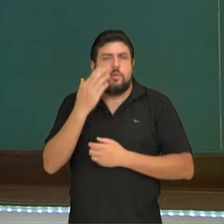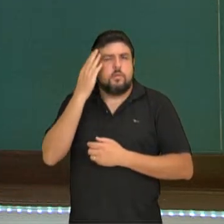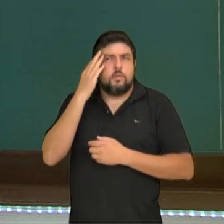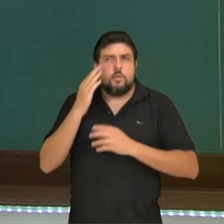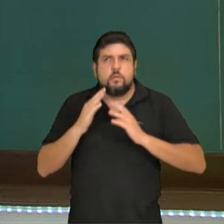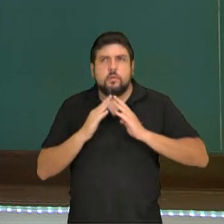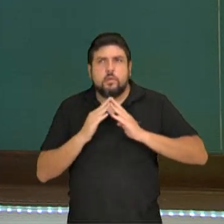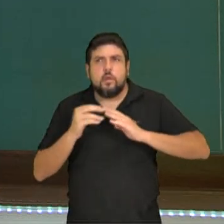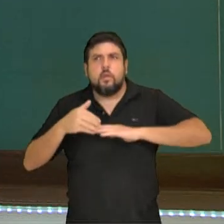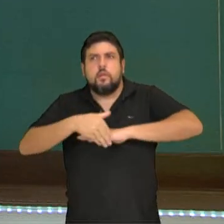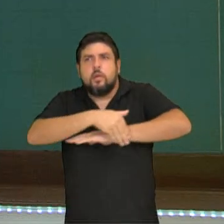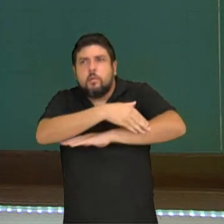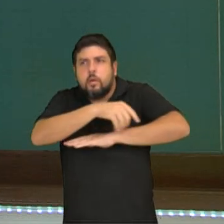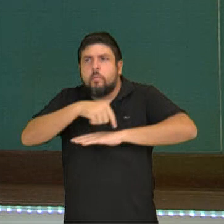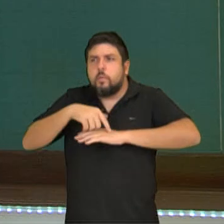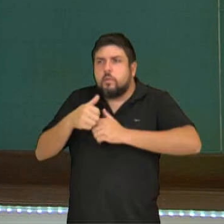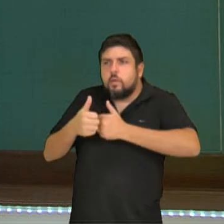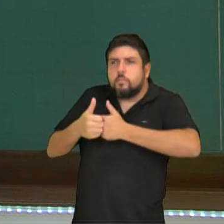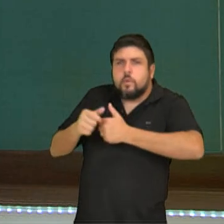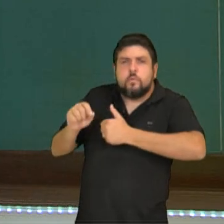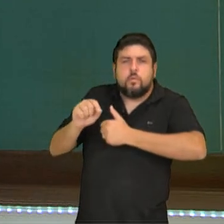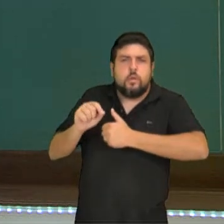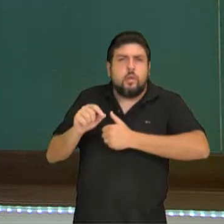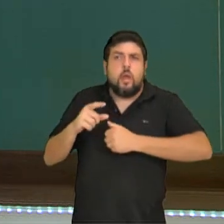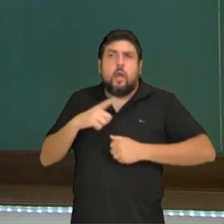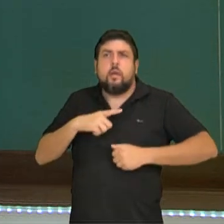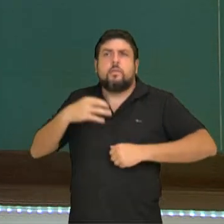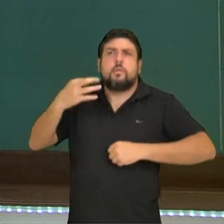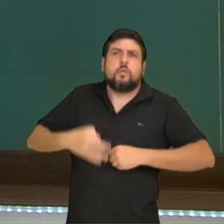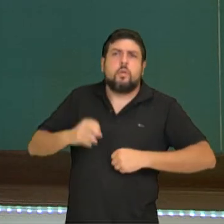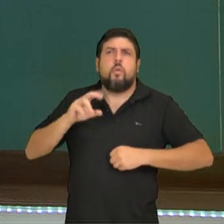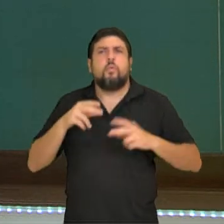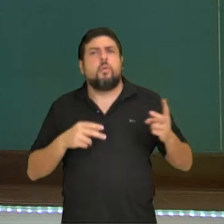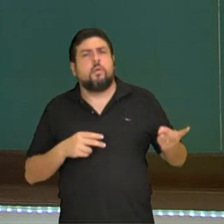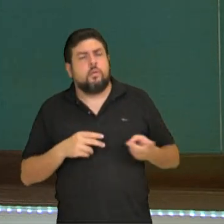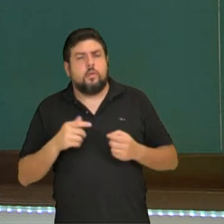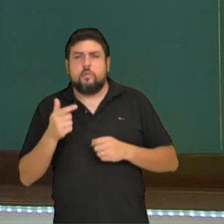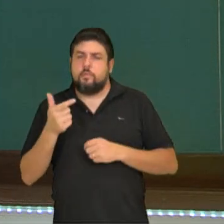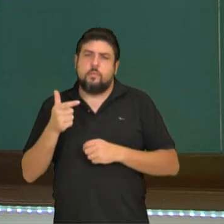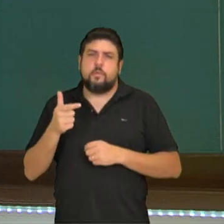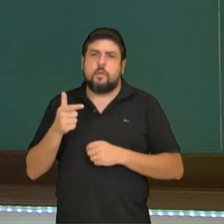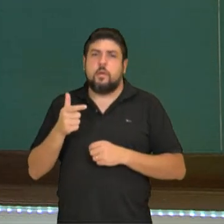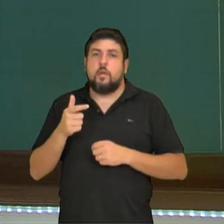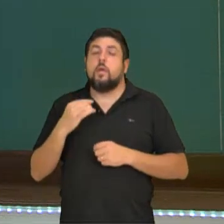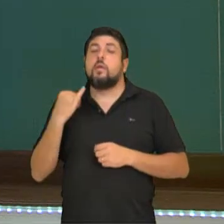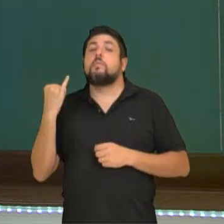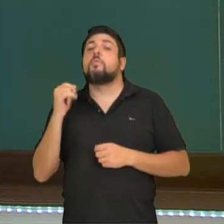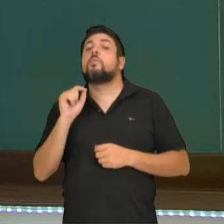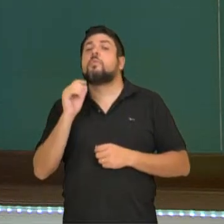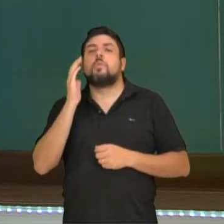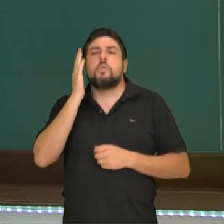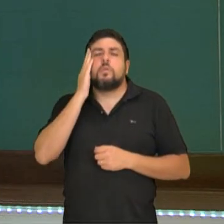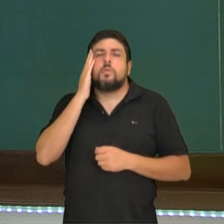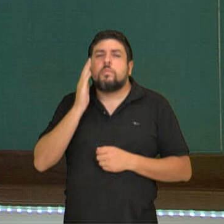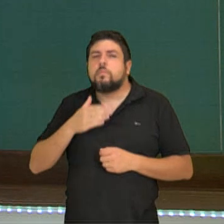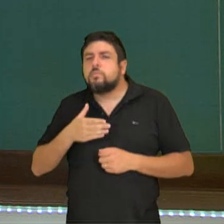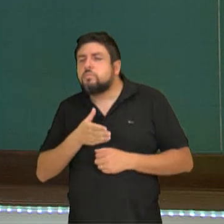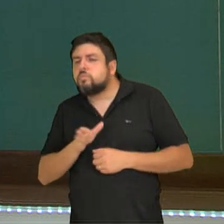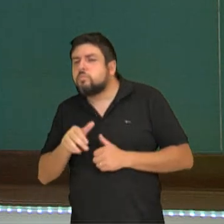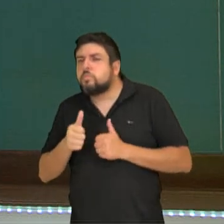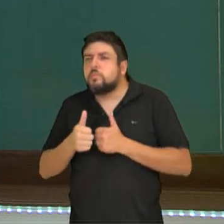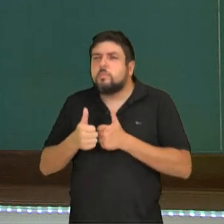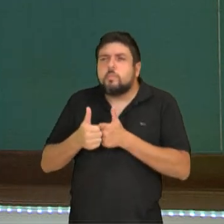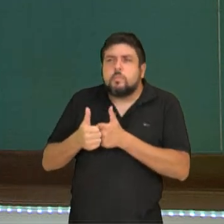que tá legal. Não tem certo ou errado. O importante é vocês saberem se localizar.